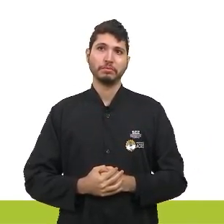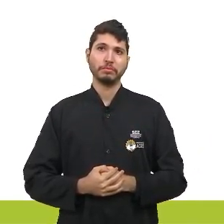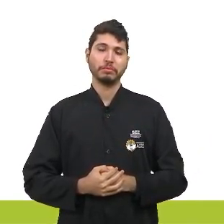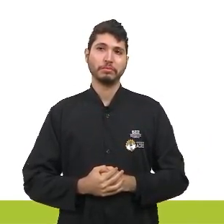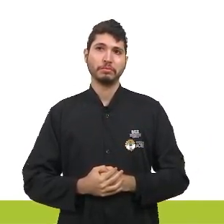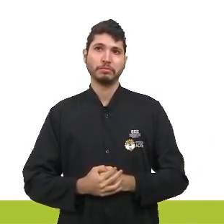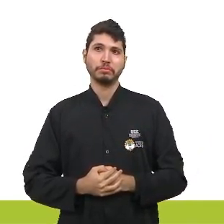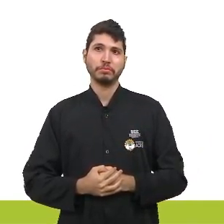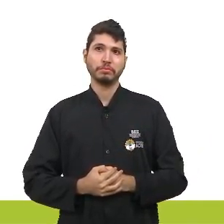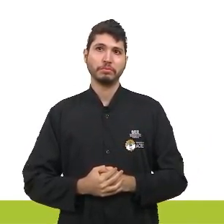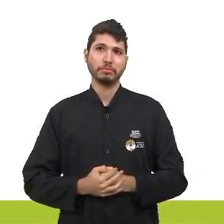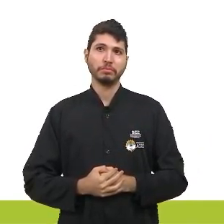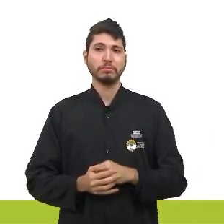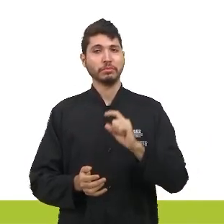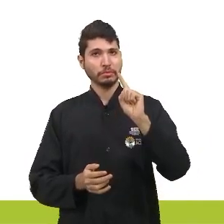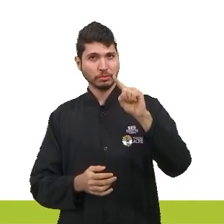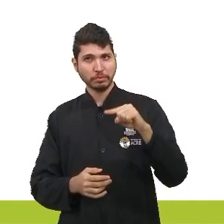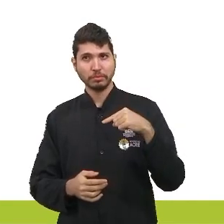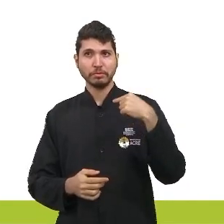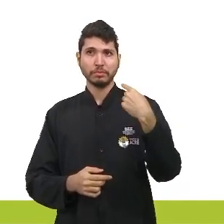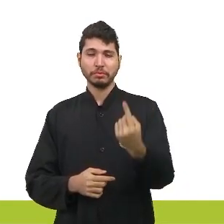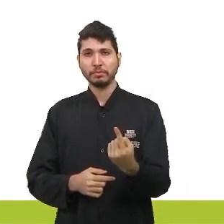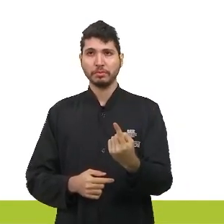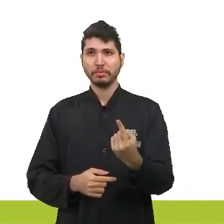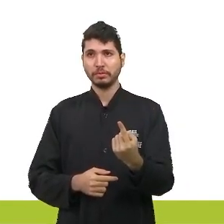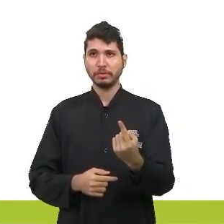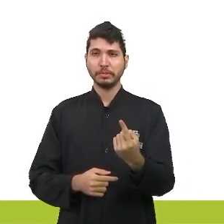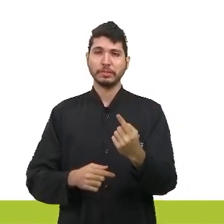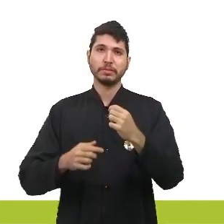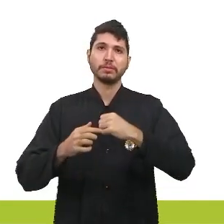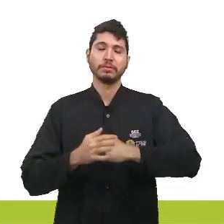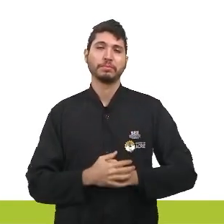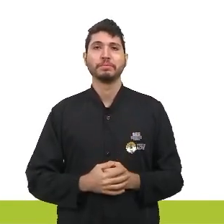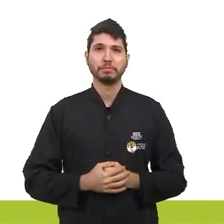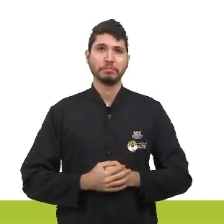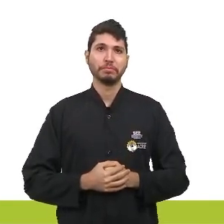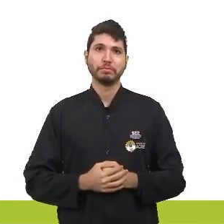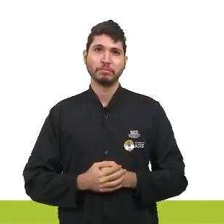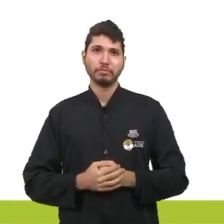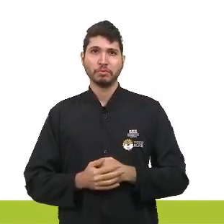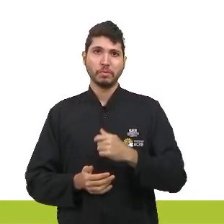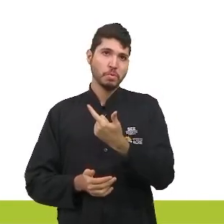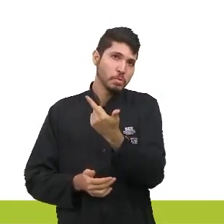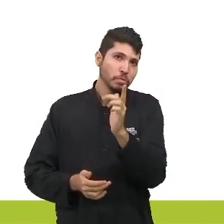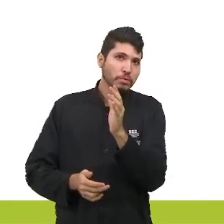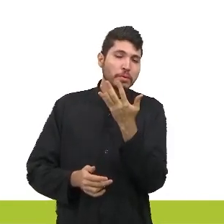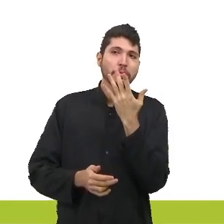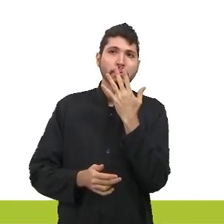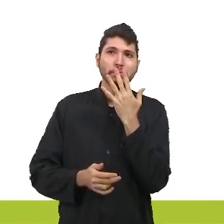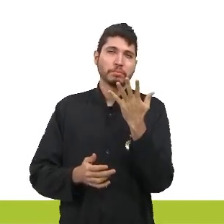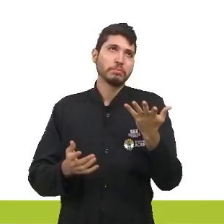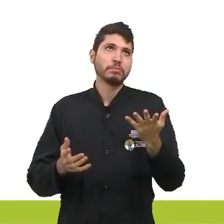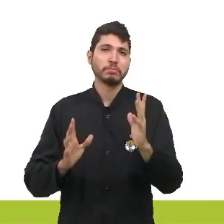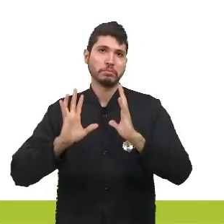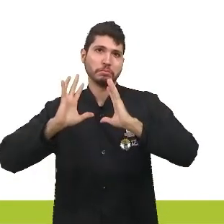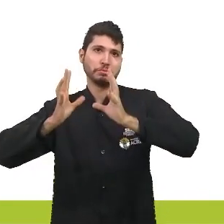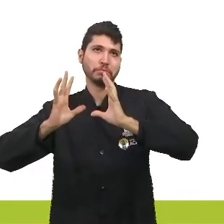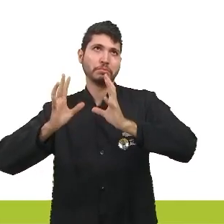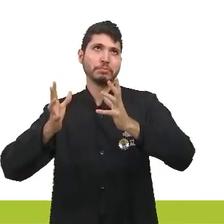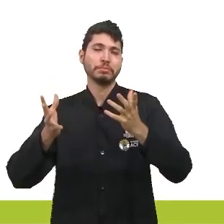eu tivesse retirado, em vez de um azul na primeira retiragem, na primeira extração, uma bola